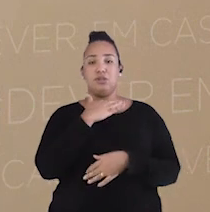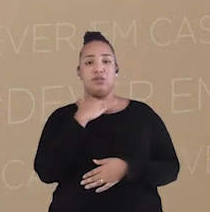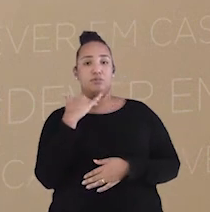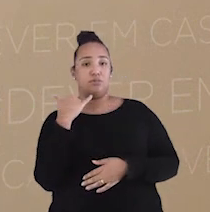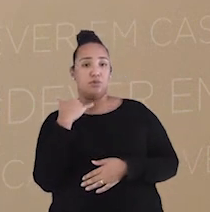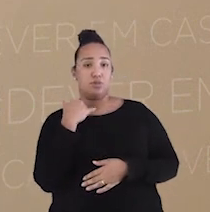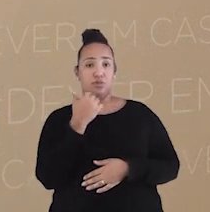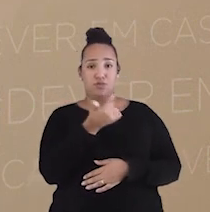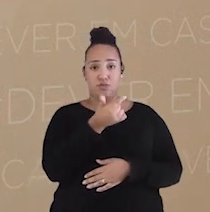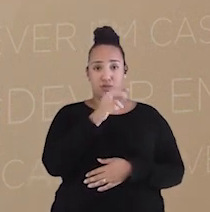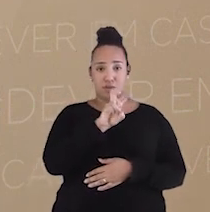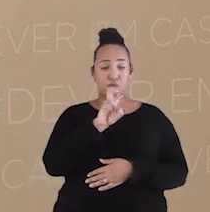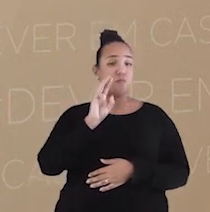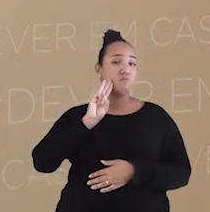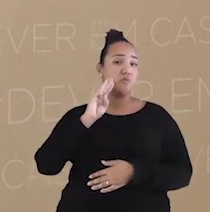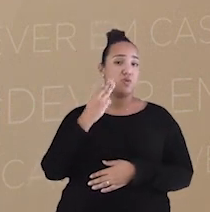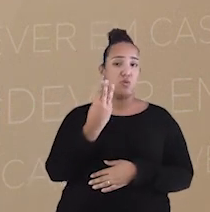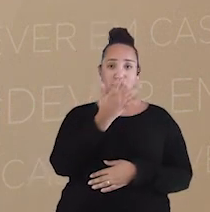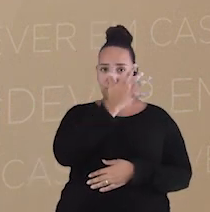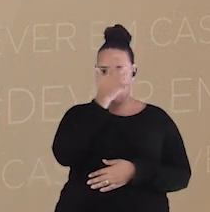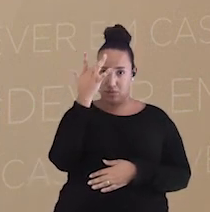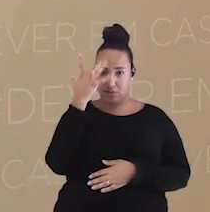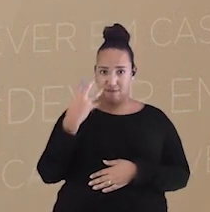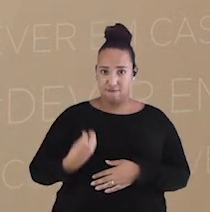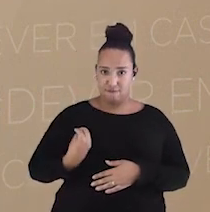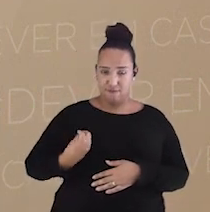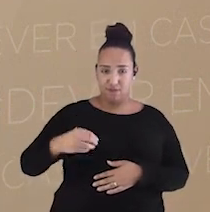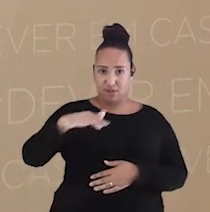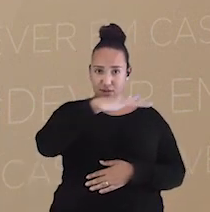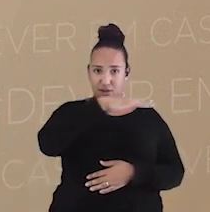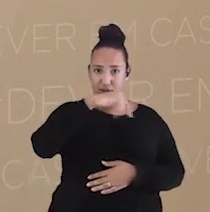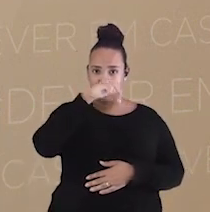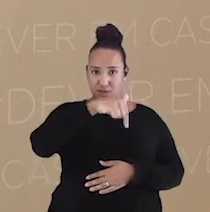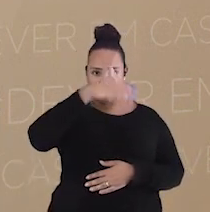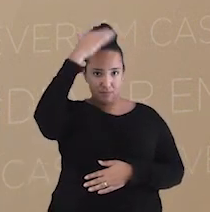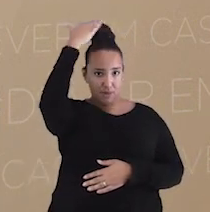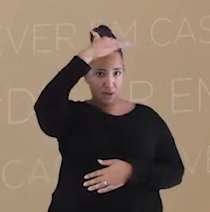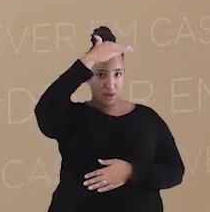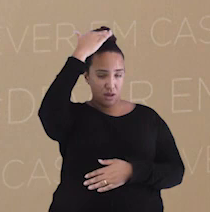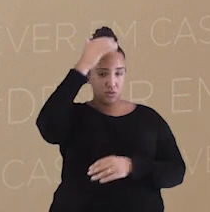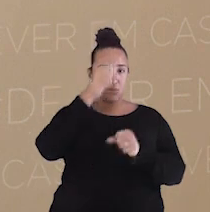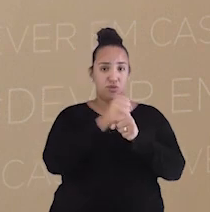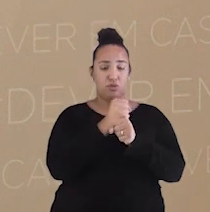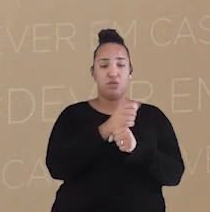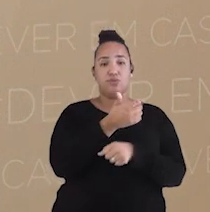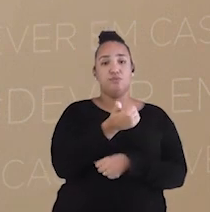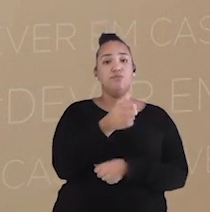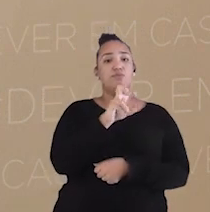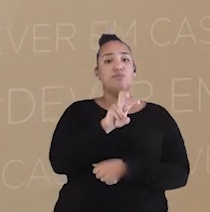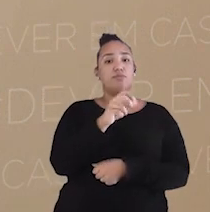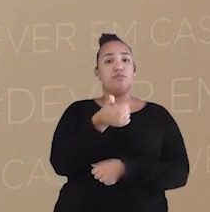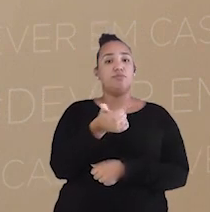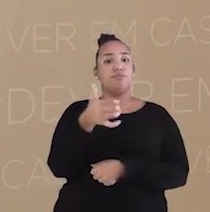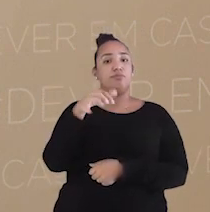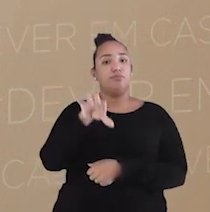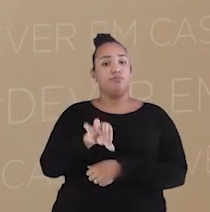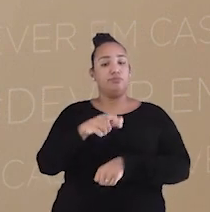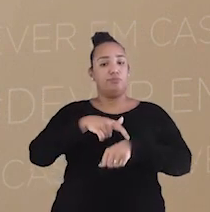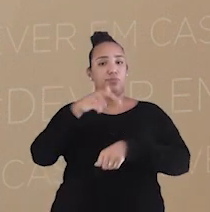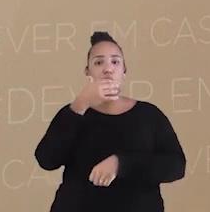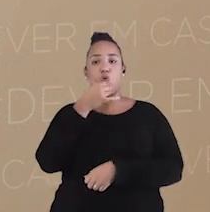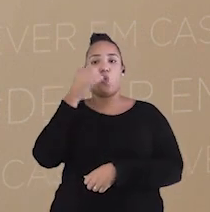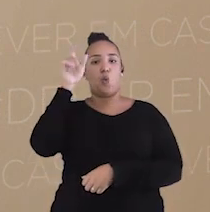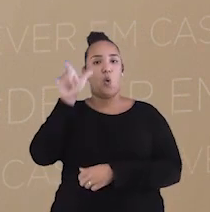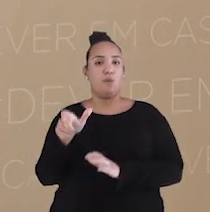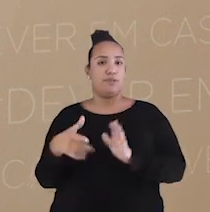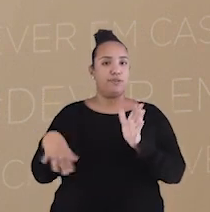fizeram com que, de 25 milhões de pessoas que existiam na região do México Em 1519, que foi a data de chegada